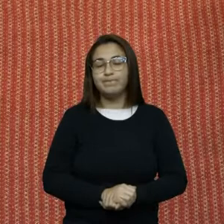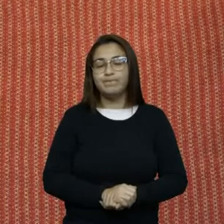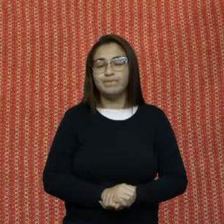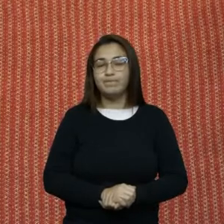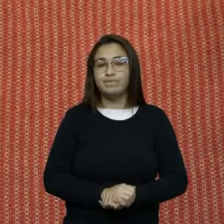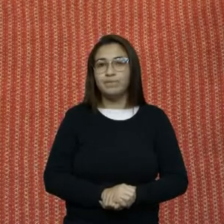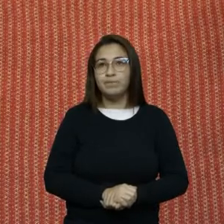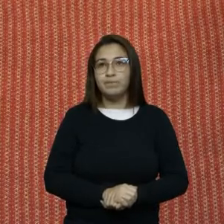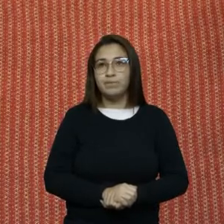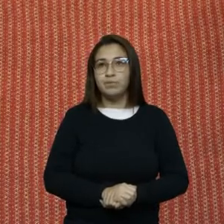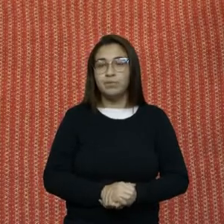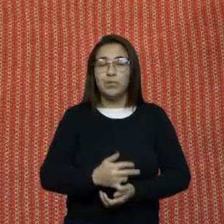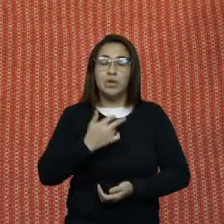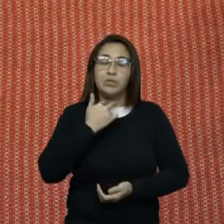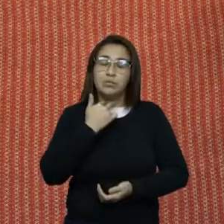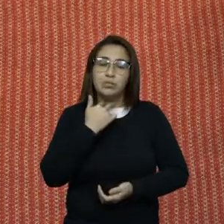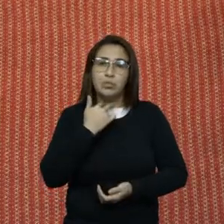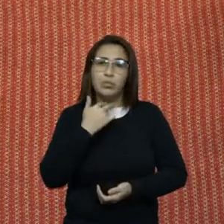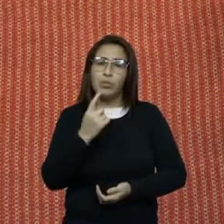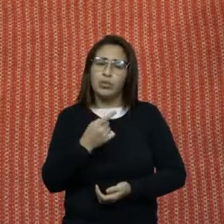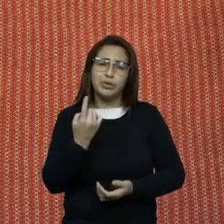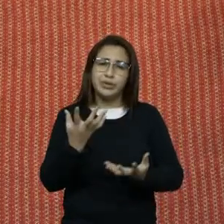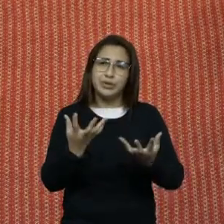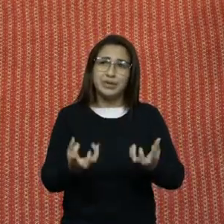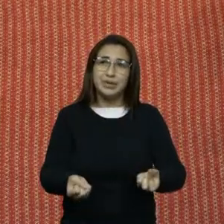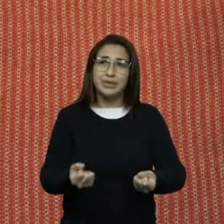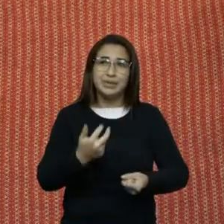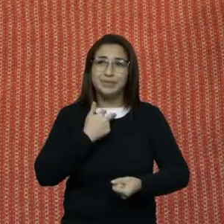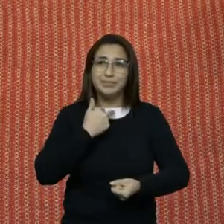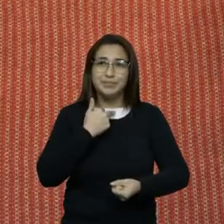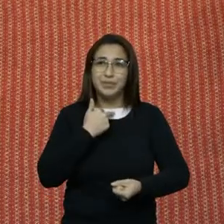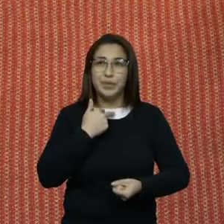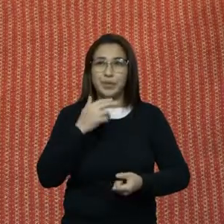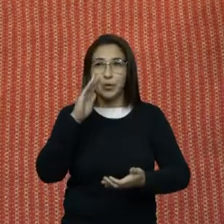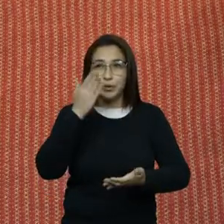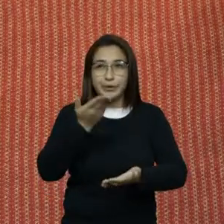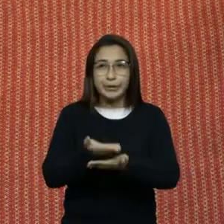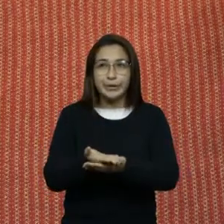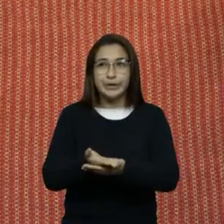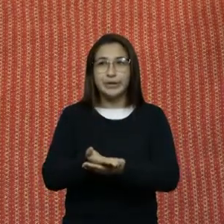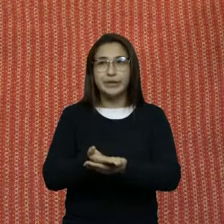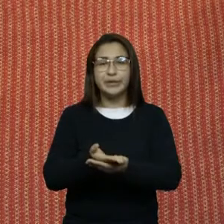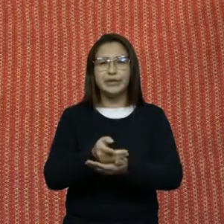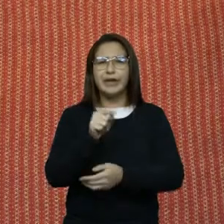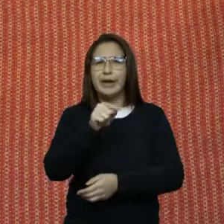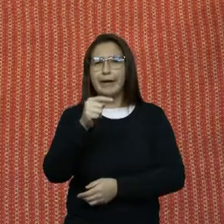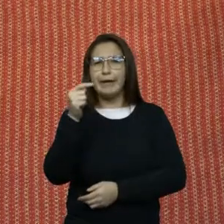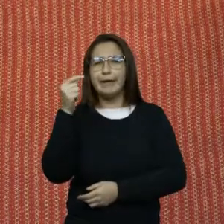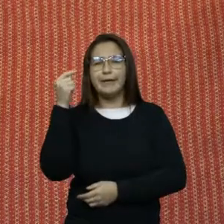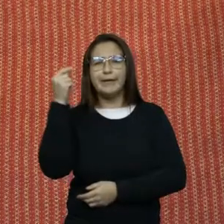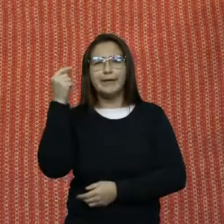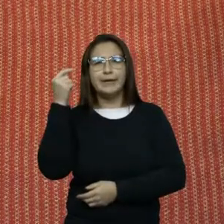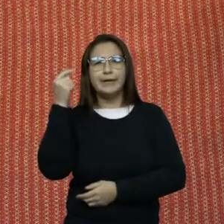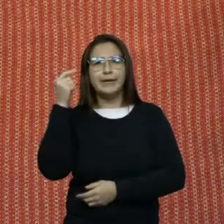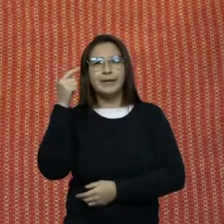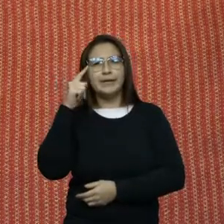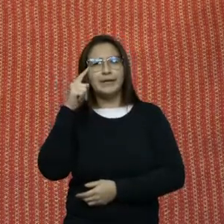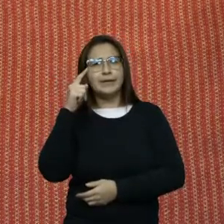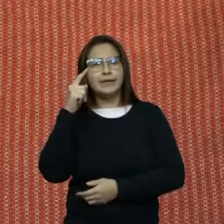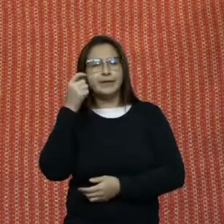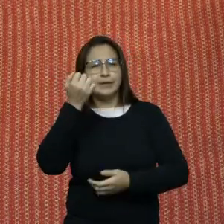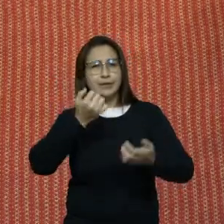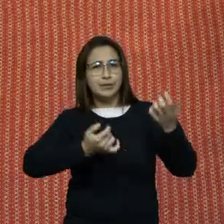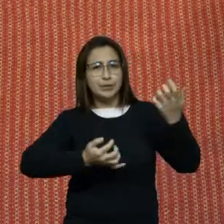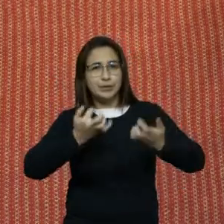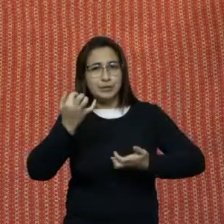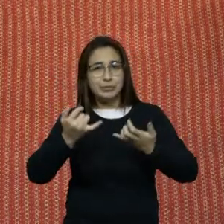não podemos aqui aceitar e acreditar nessa tese da Secretaria da Fazenda de